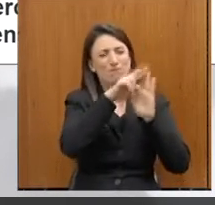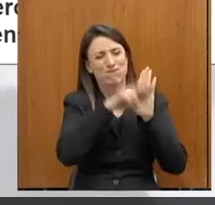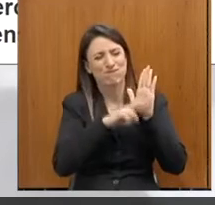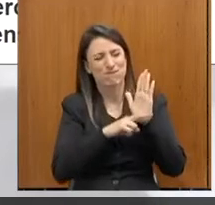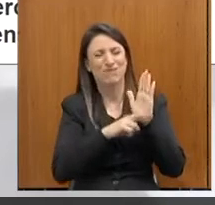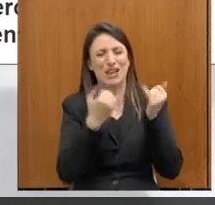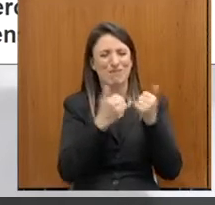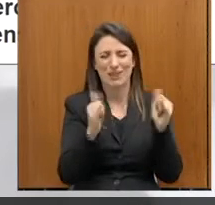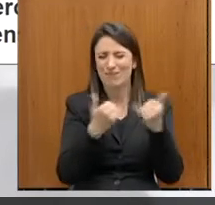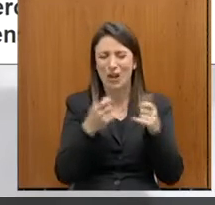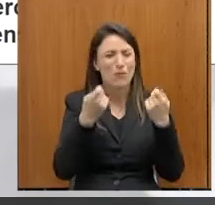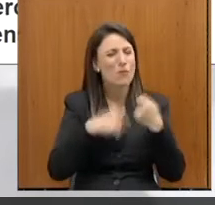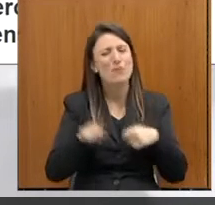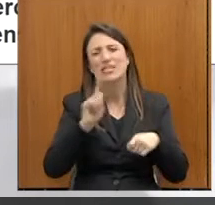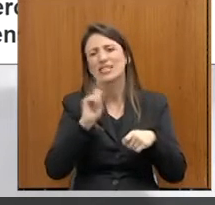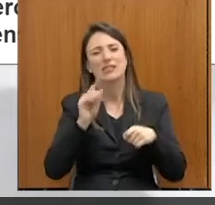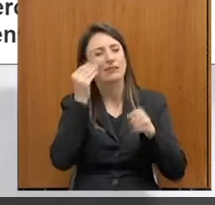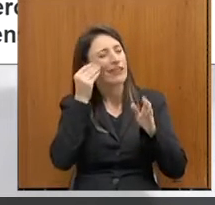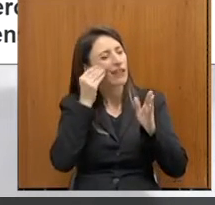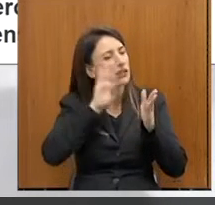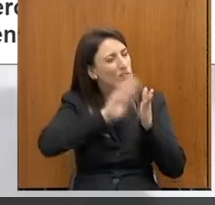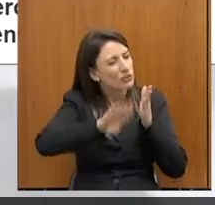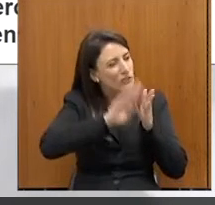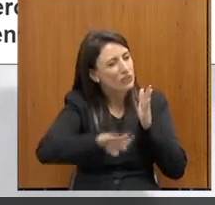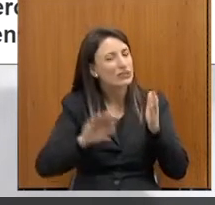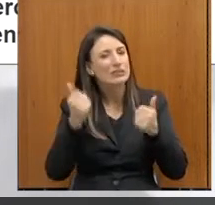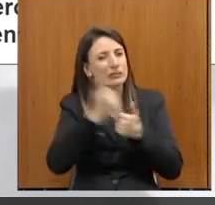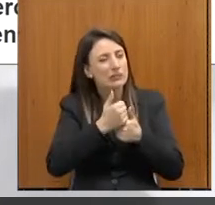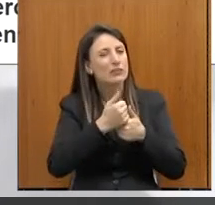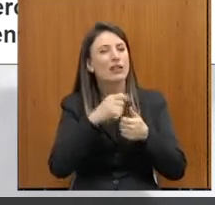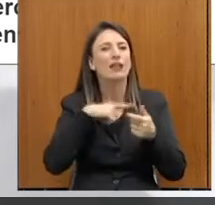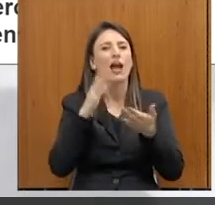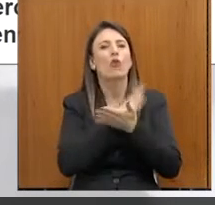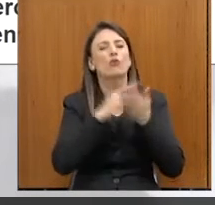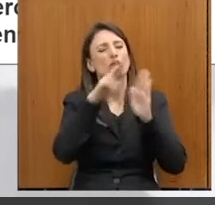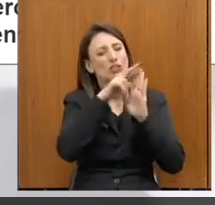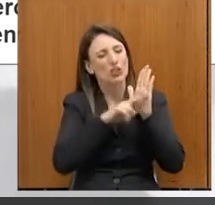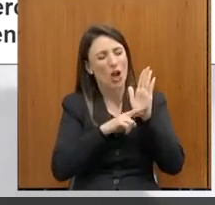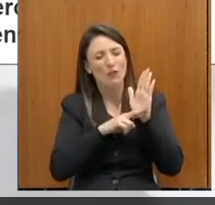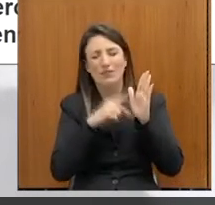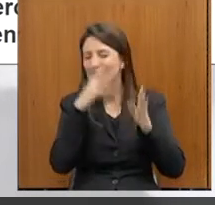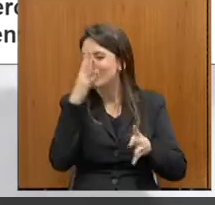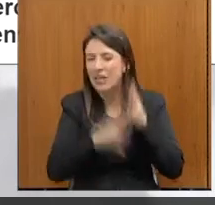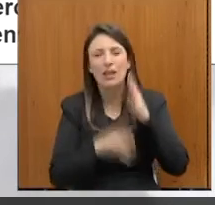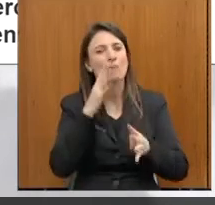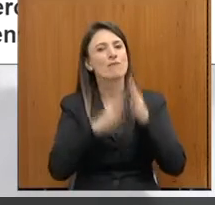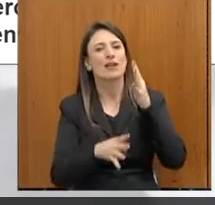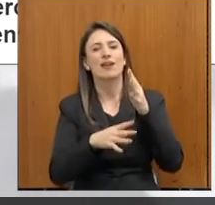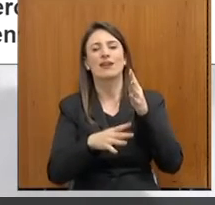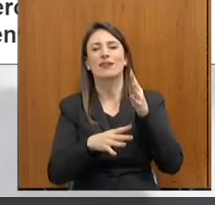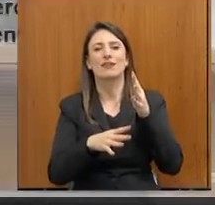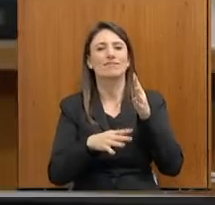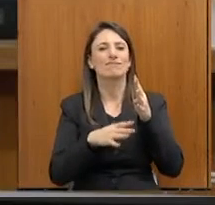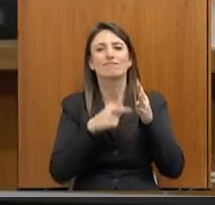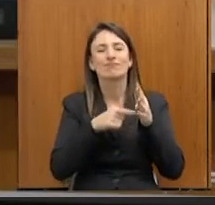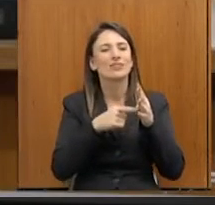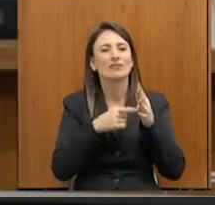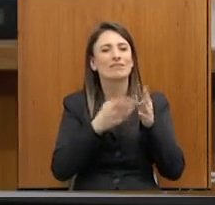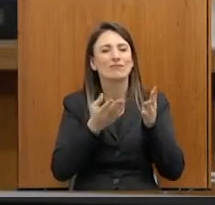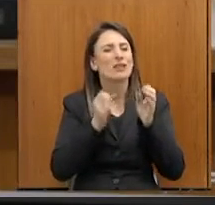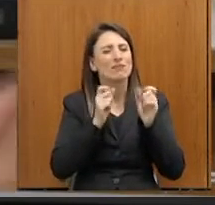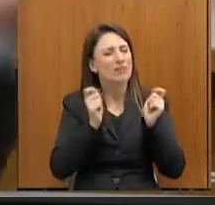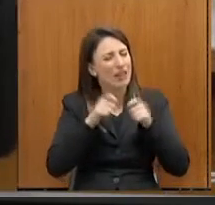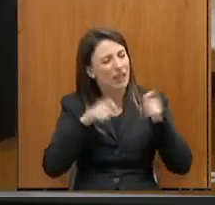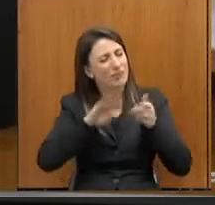justificam mais normas que atrapalham atrapalham e não trazem nenhum risco dentro dessas linhas